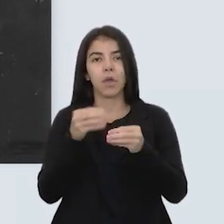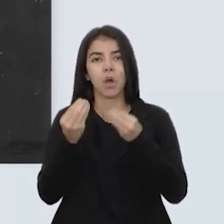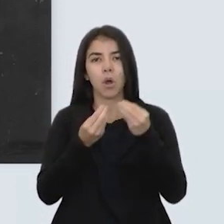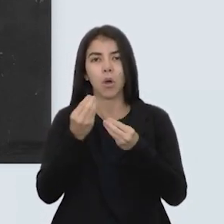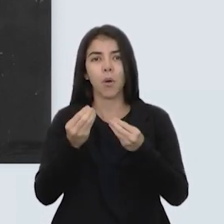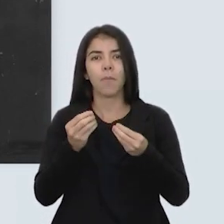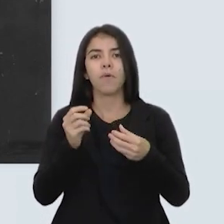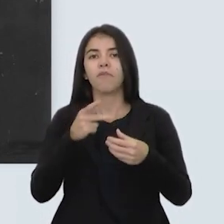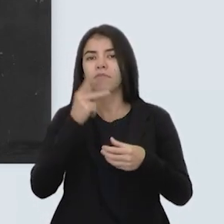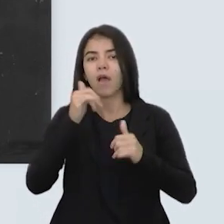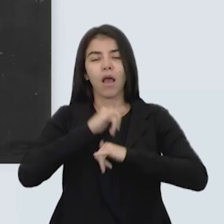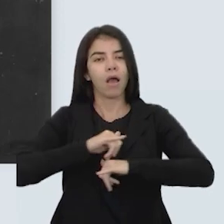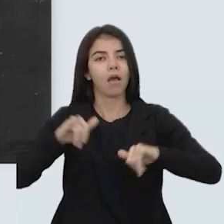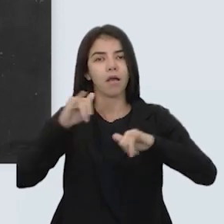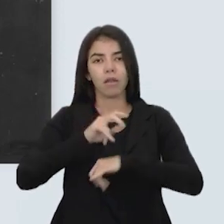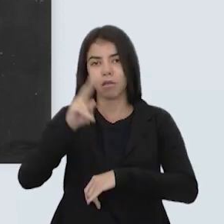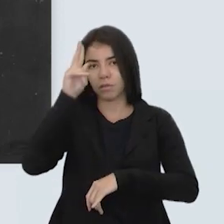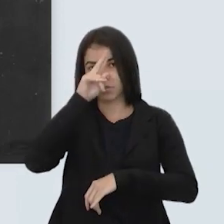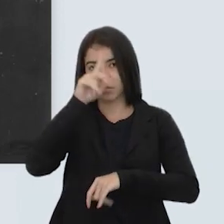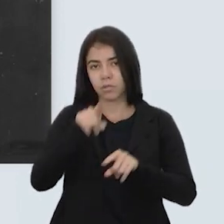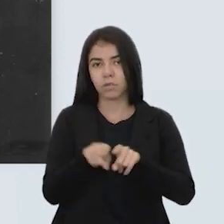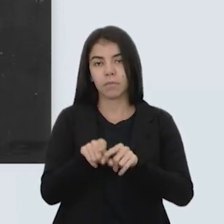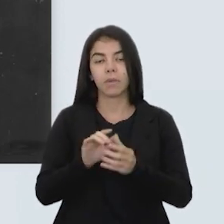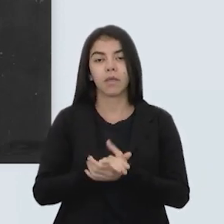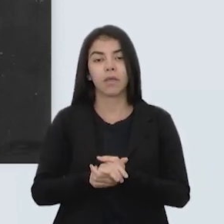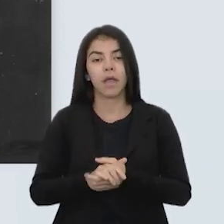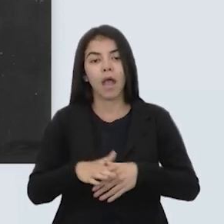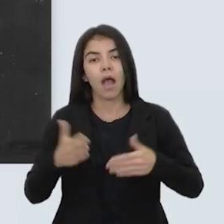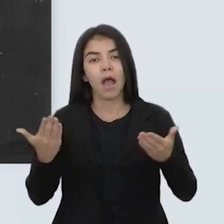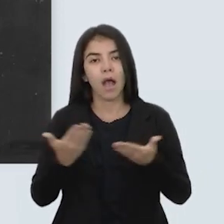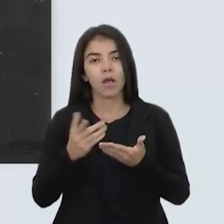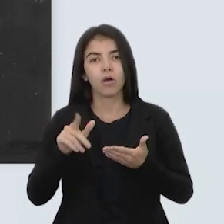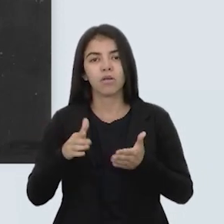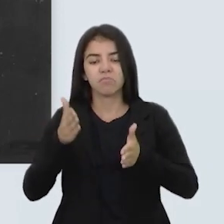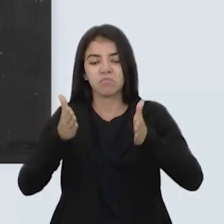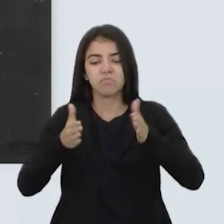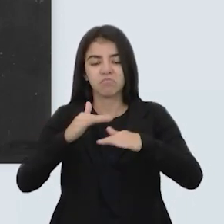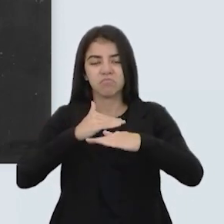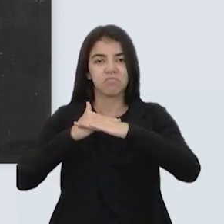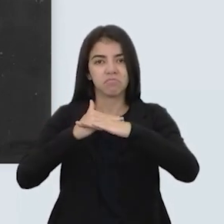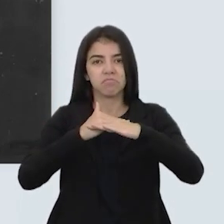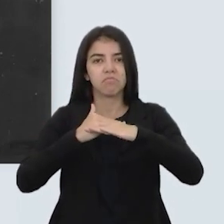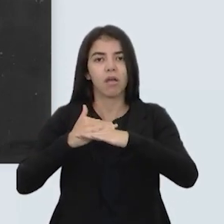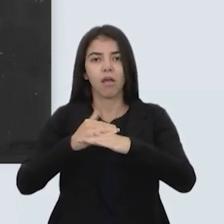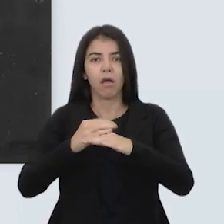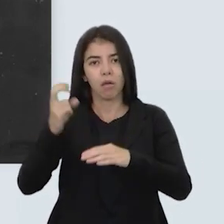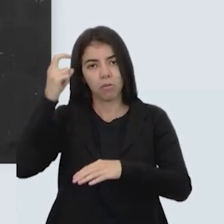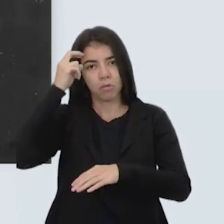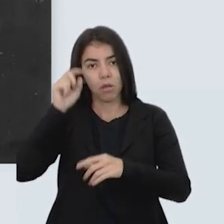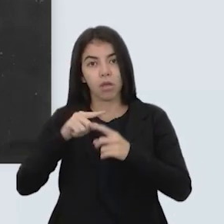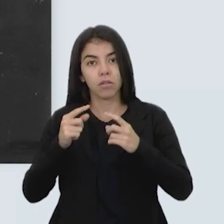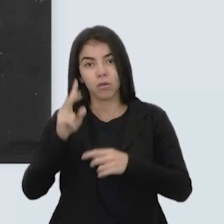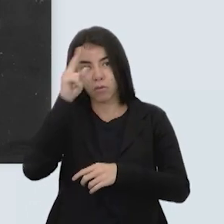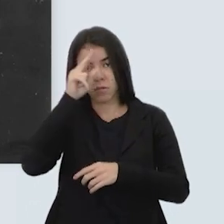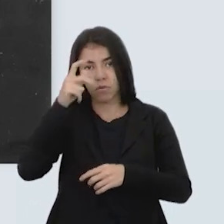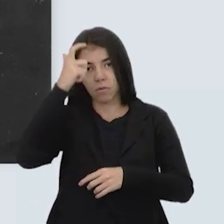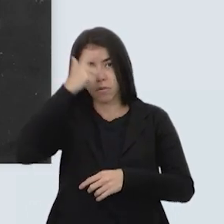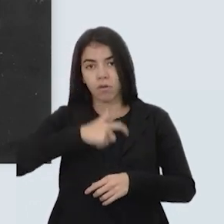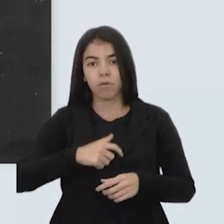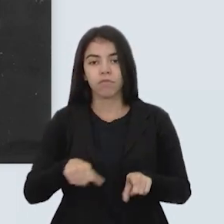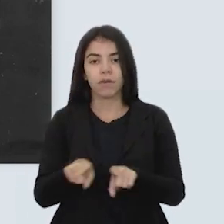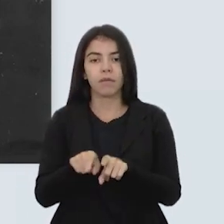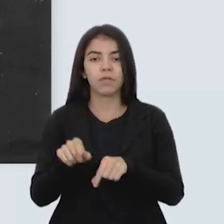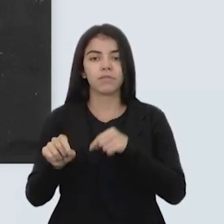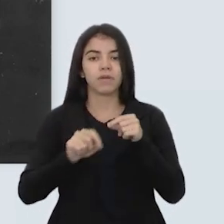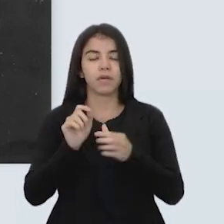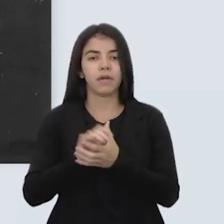essas histórias. Atualmente a gente está vivendo um fenômeno de padronização cultural. Para exemplificar isso, eu vou contar uma história que aconteceu comigo.